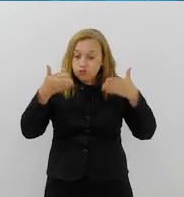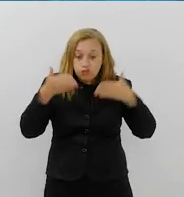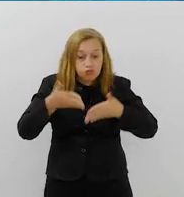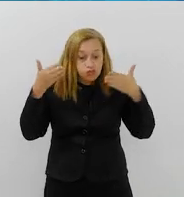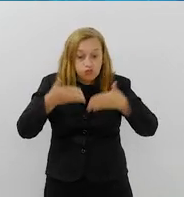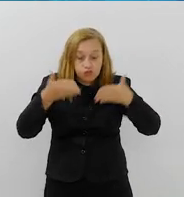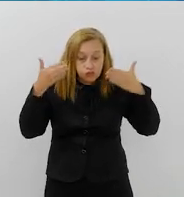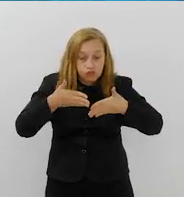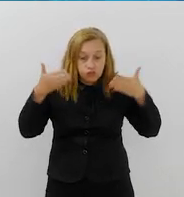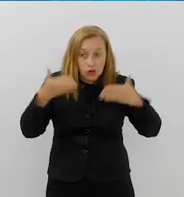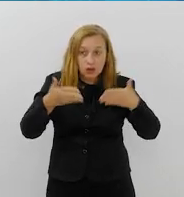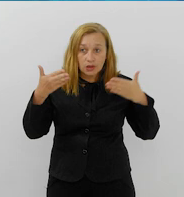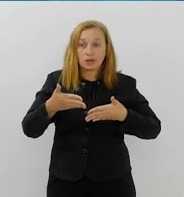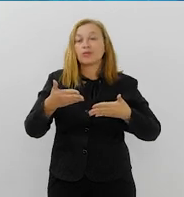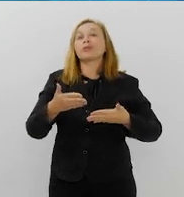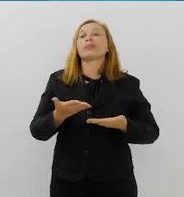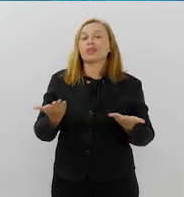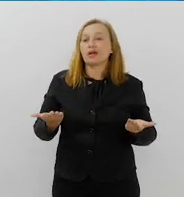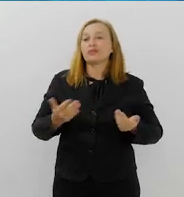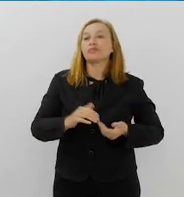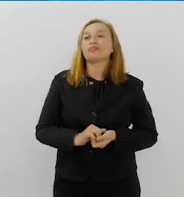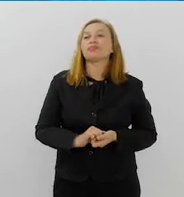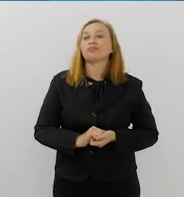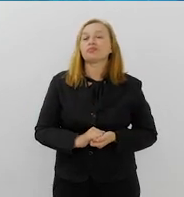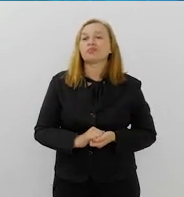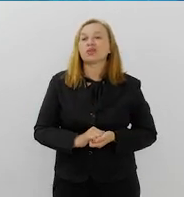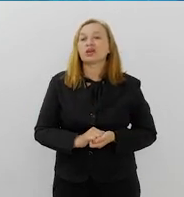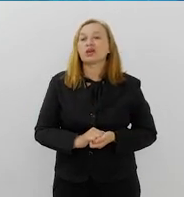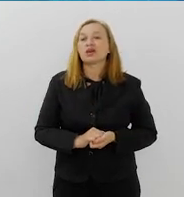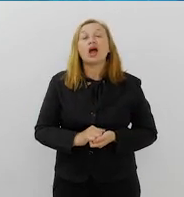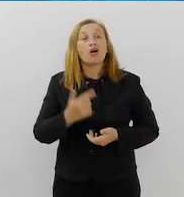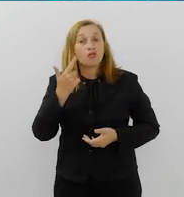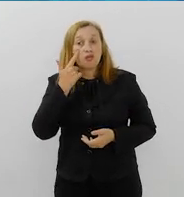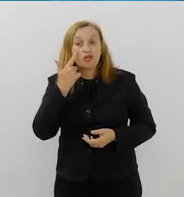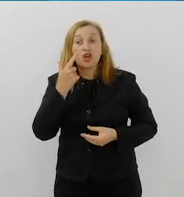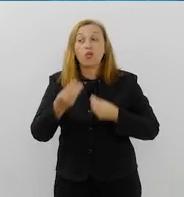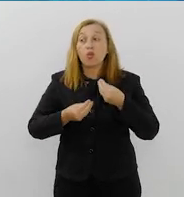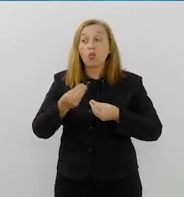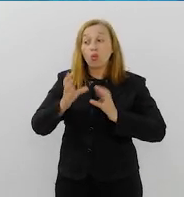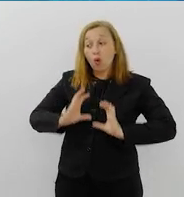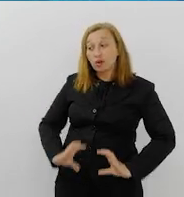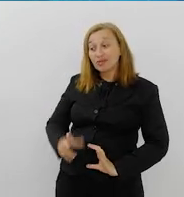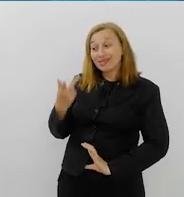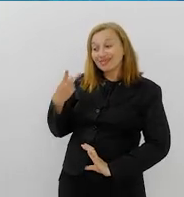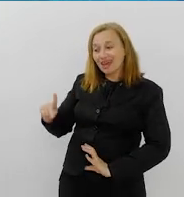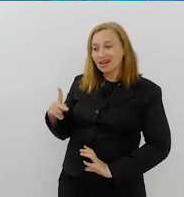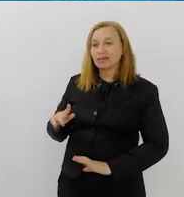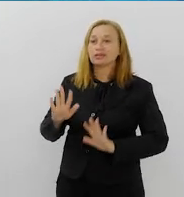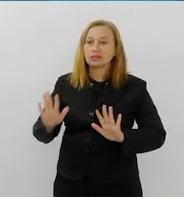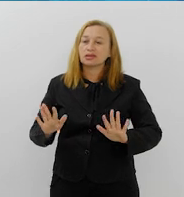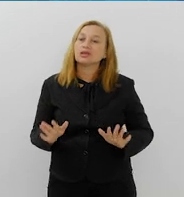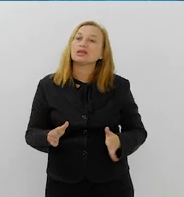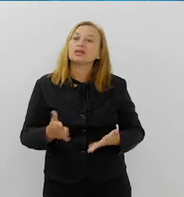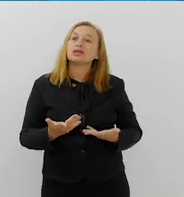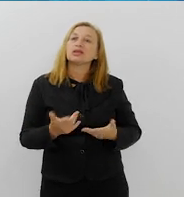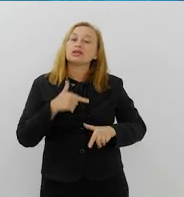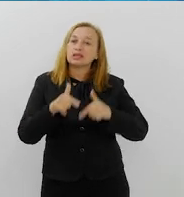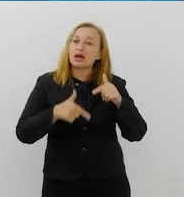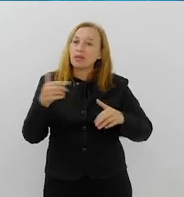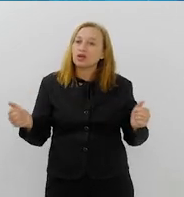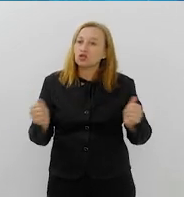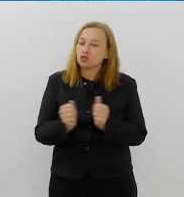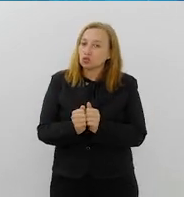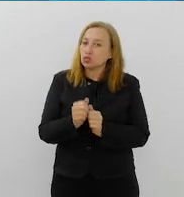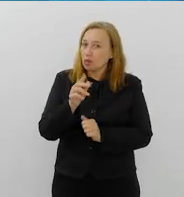mais consome o tempo dela, né? E aí vamos ver como que vai ser a reação. Então tem que ter